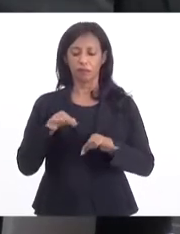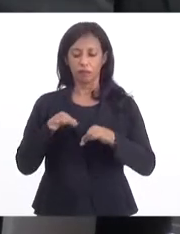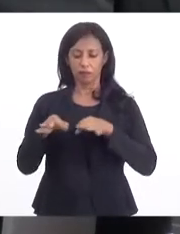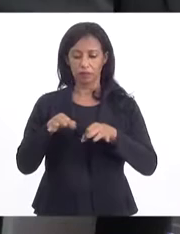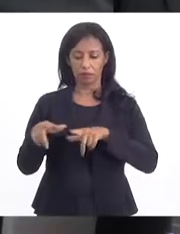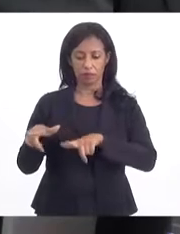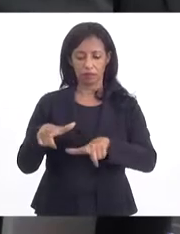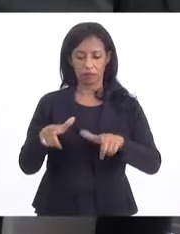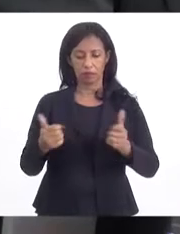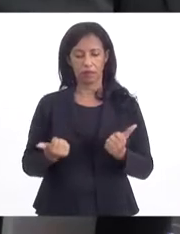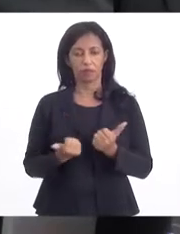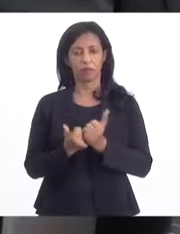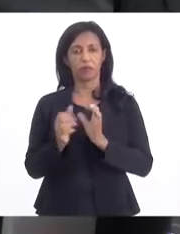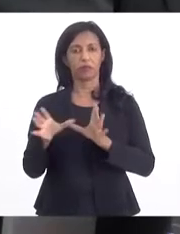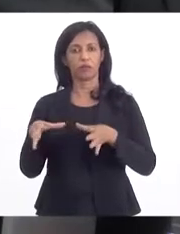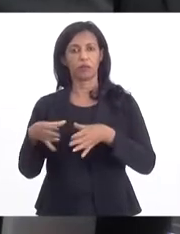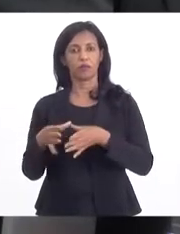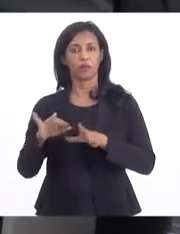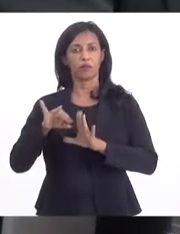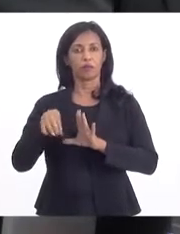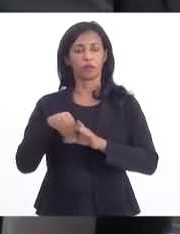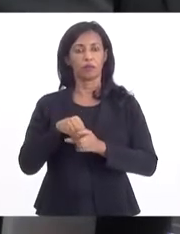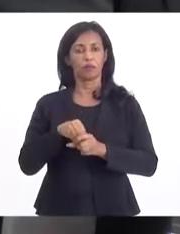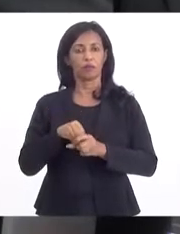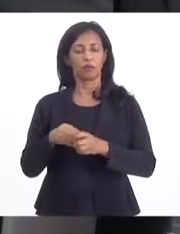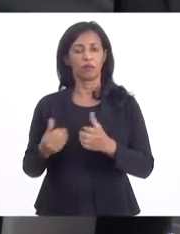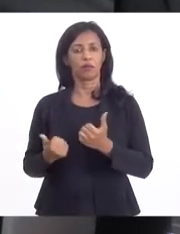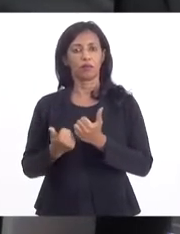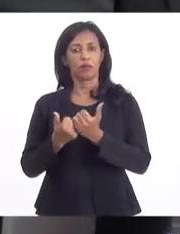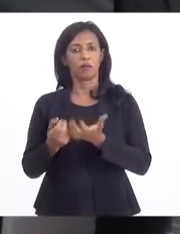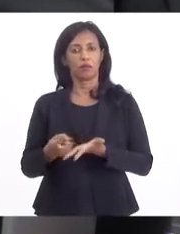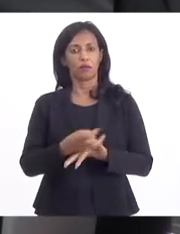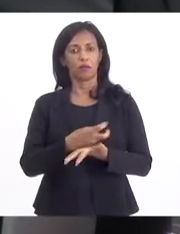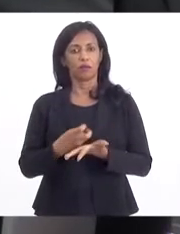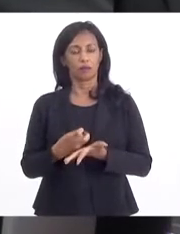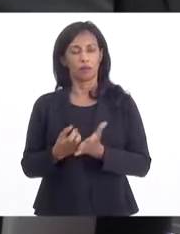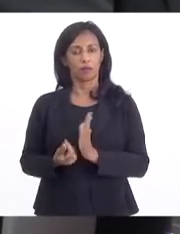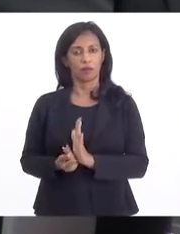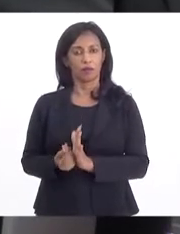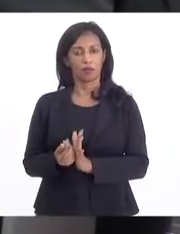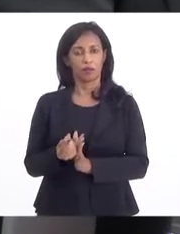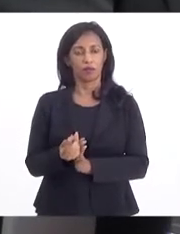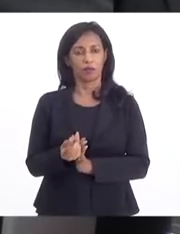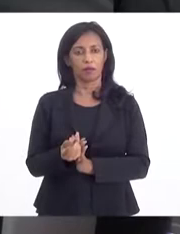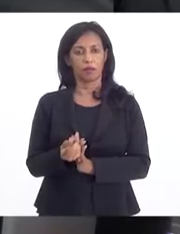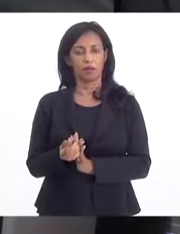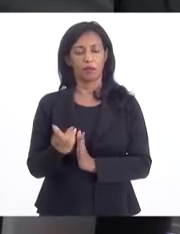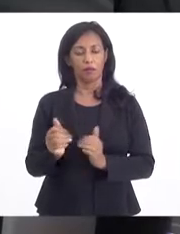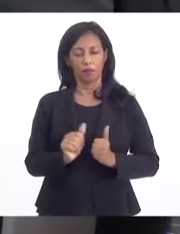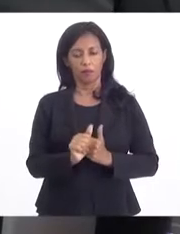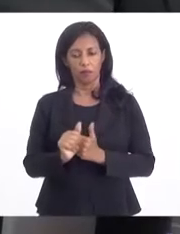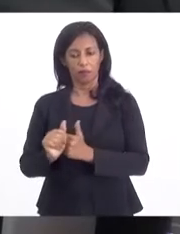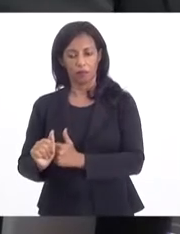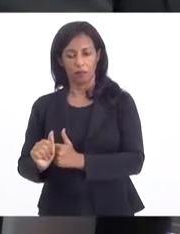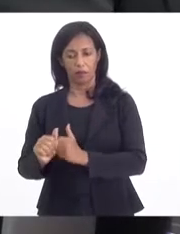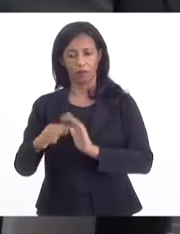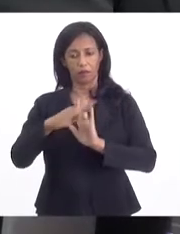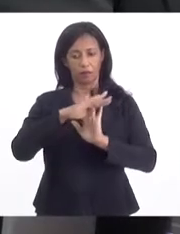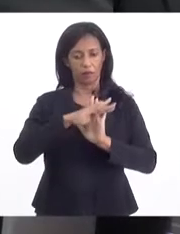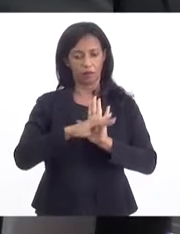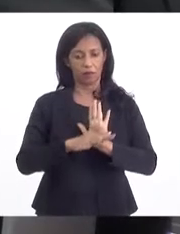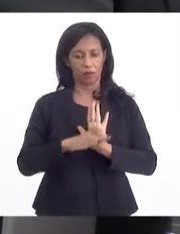da Subcomissão Interna de Apoio às Comissões de Tributação e Orçamento para o acompanhamento do